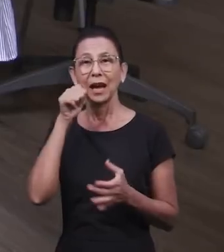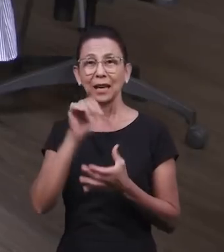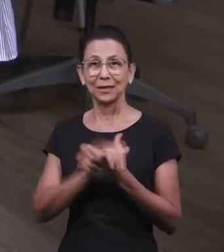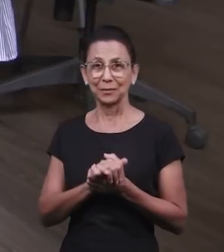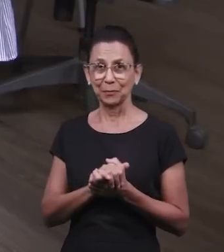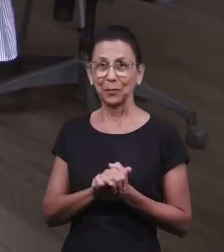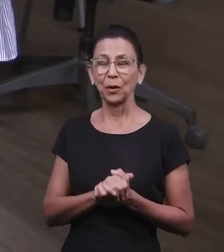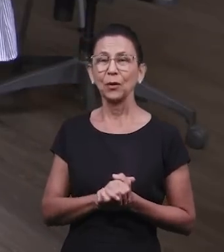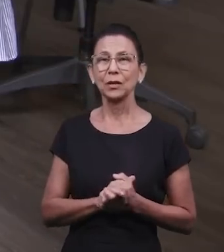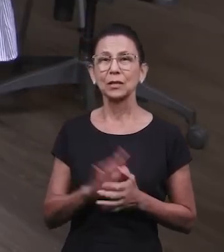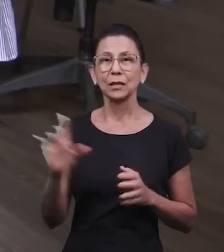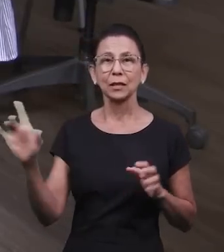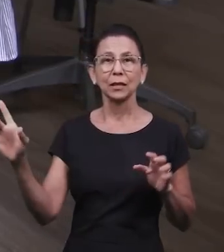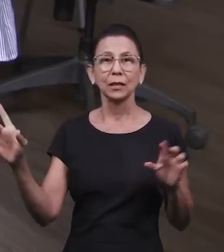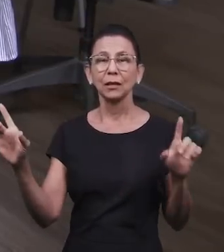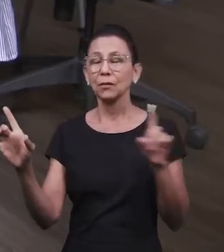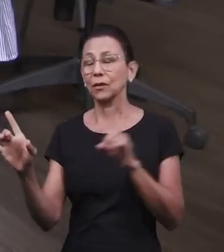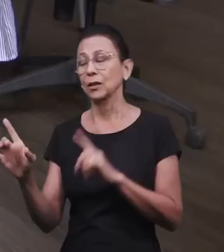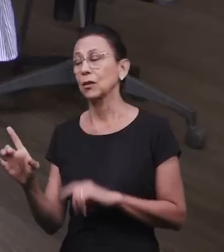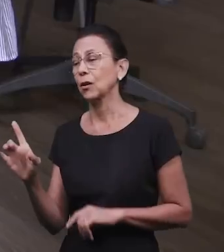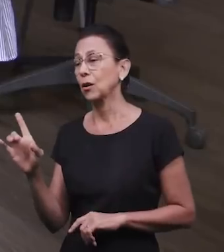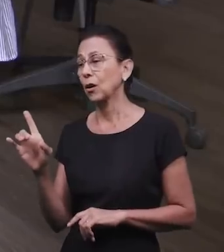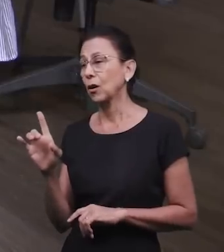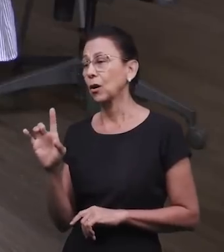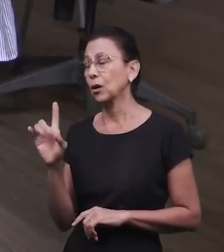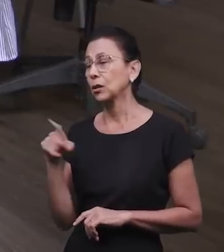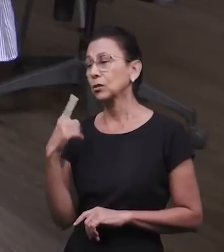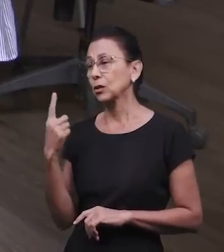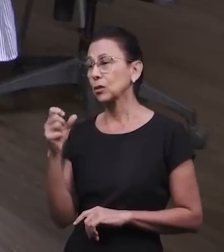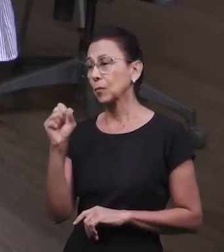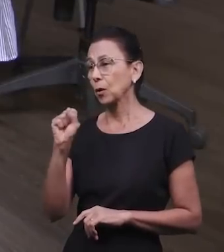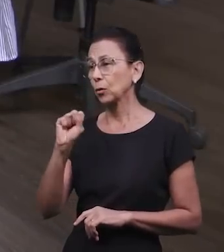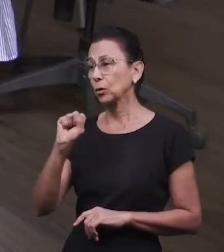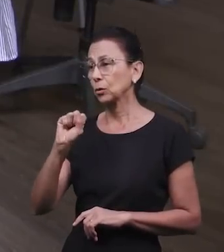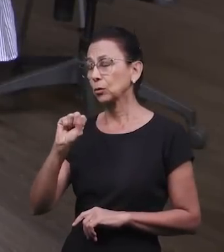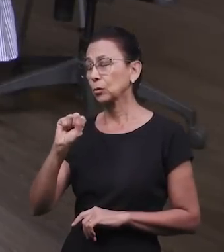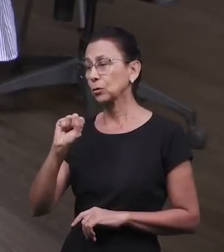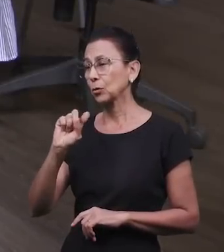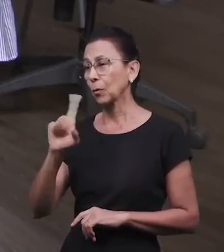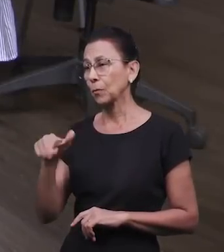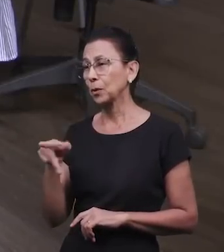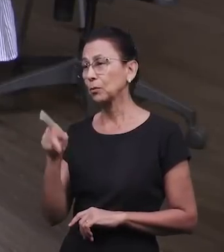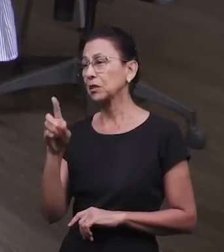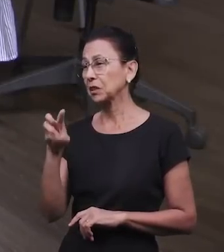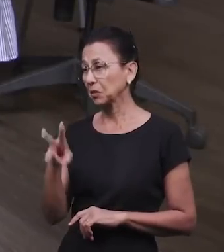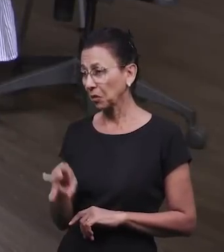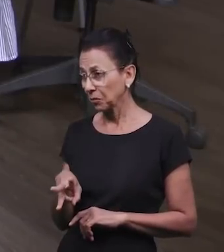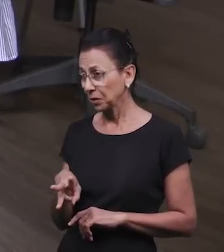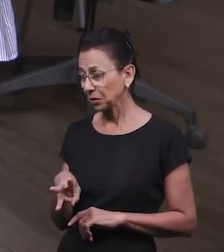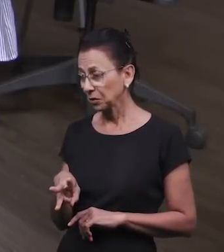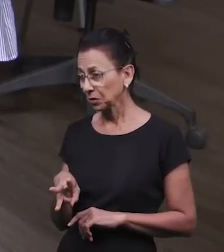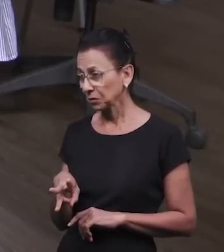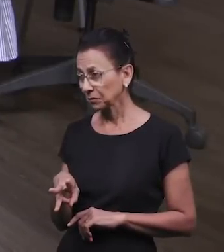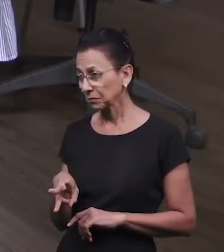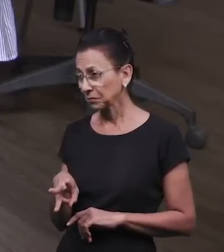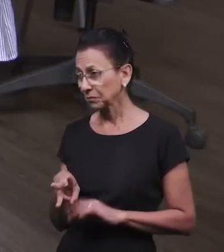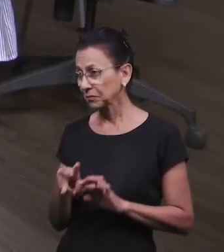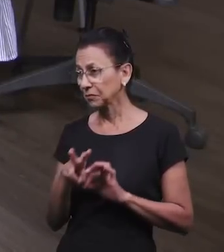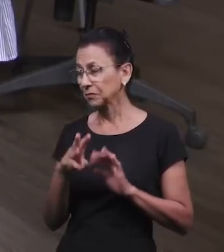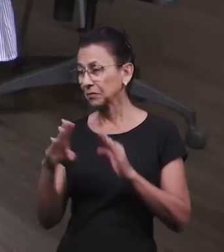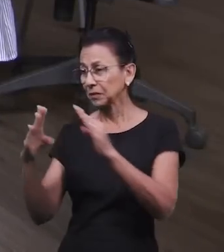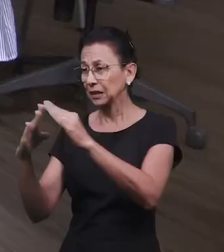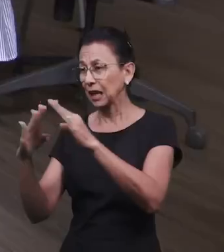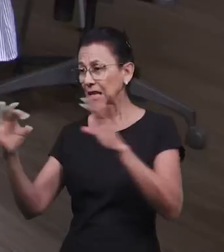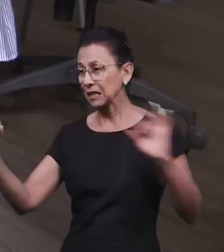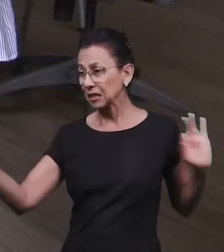resolvemos tudo, e a minha esposa se aproximou dela e falou assim, olha só, nós estamos aqui a 8.000 quilômetros de casa, nem sei se é essa distância mesmo, mas foi o